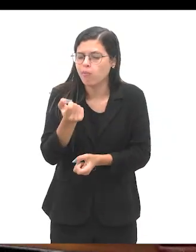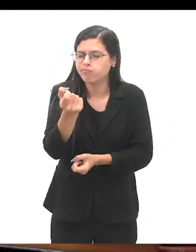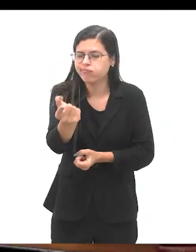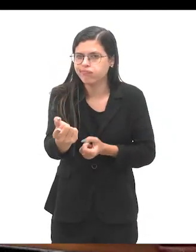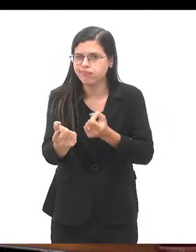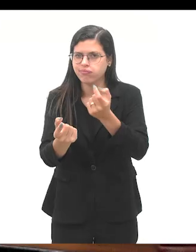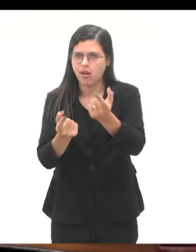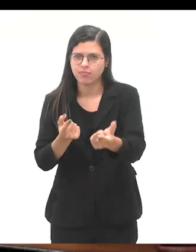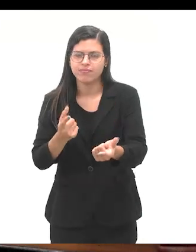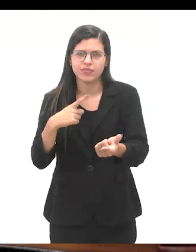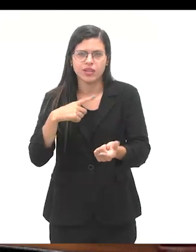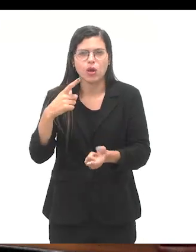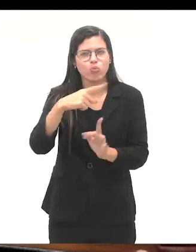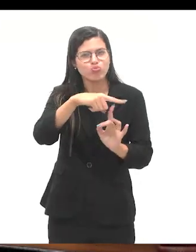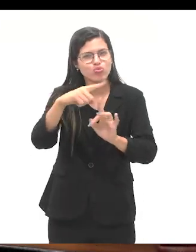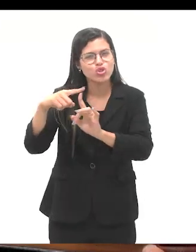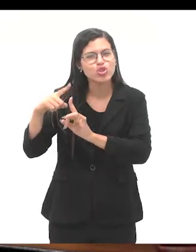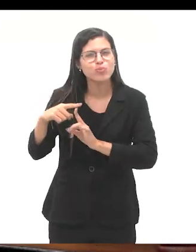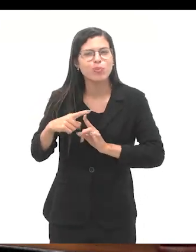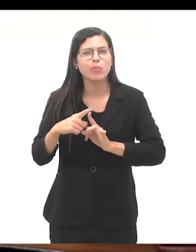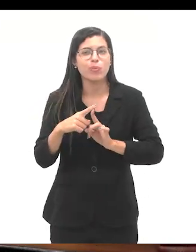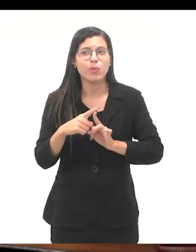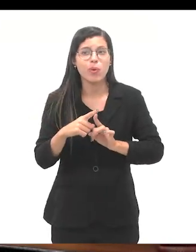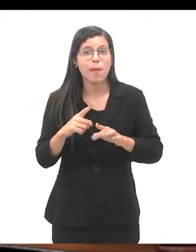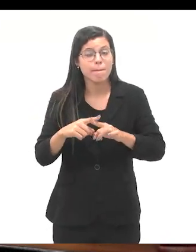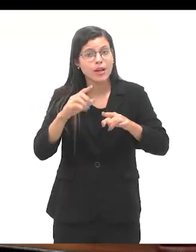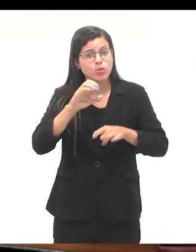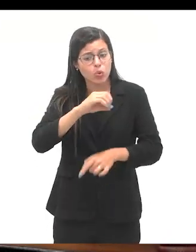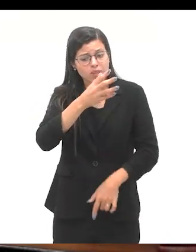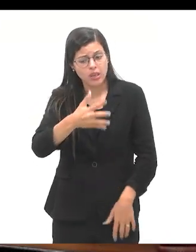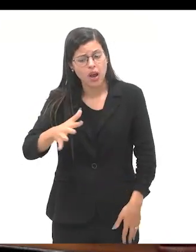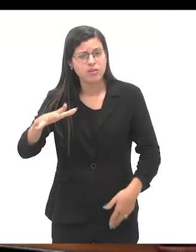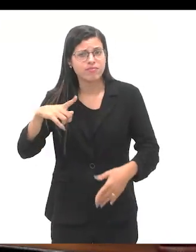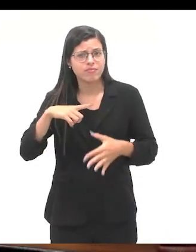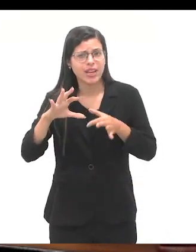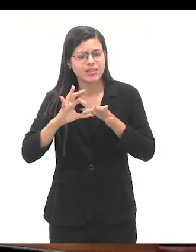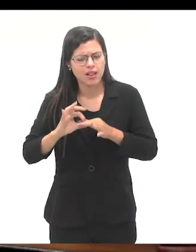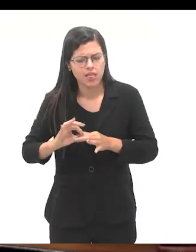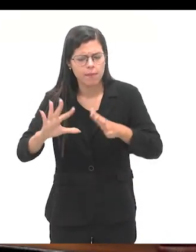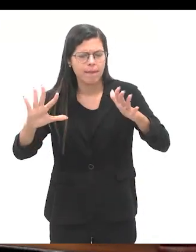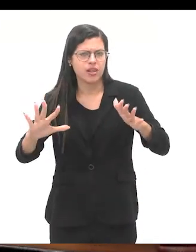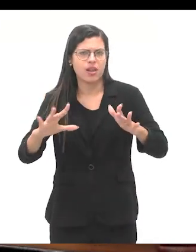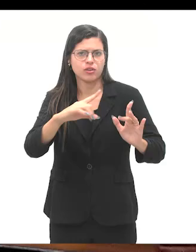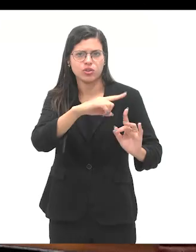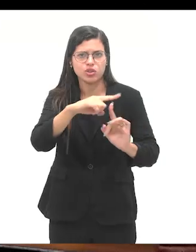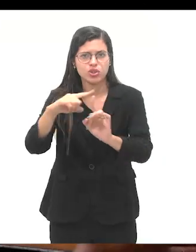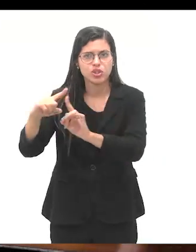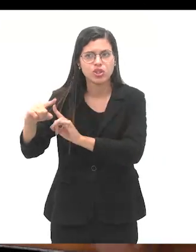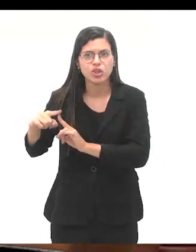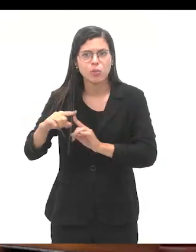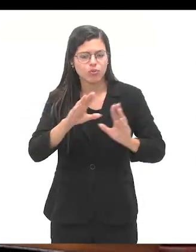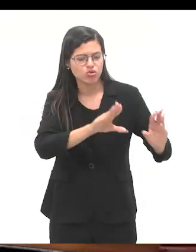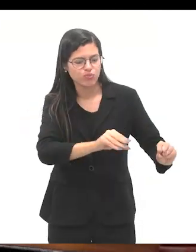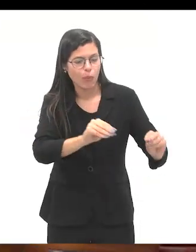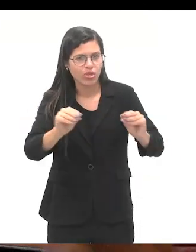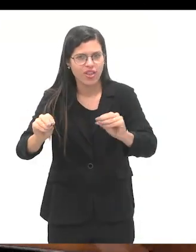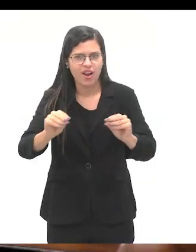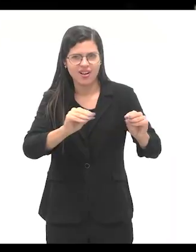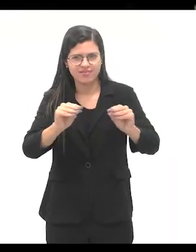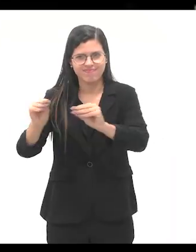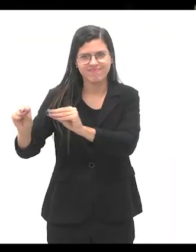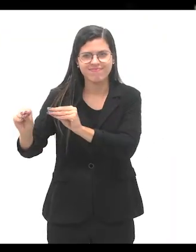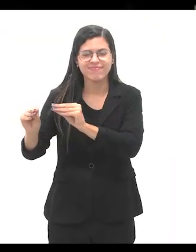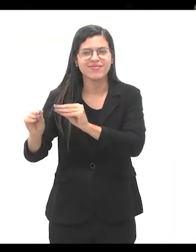Porque é isso, o oceano, ele distribui essa liberdade das espécies migratórias, por